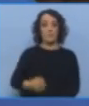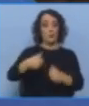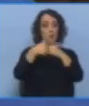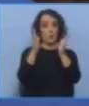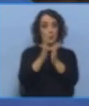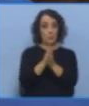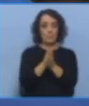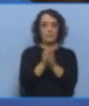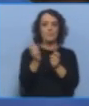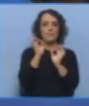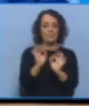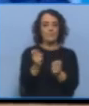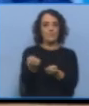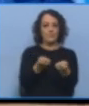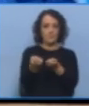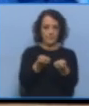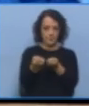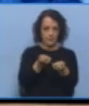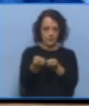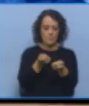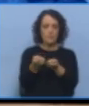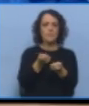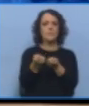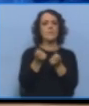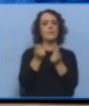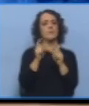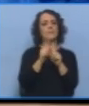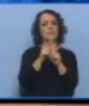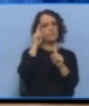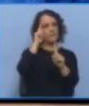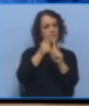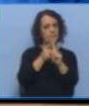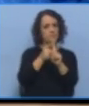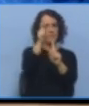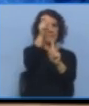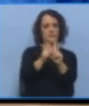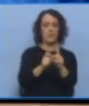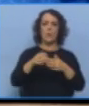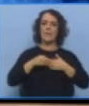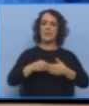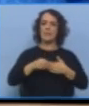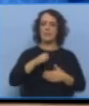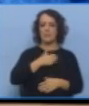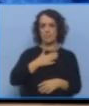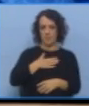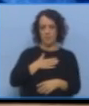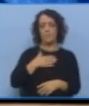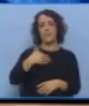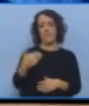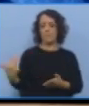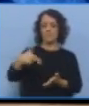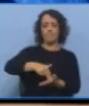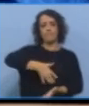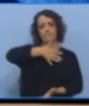está organizada, precisamente, a partir da realidade do líder empresarial. E vamos ter testemunhos de